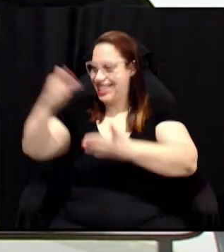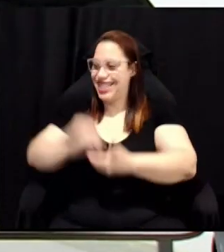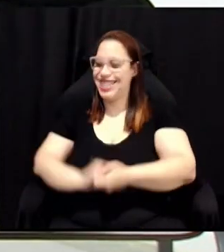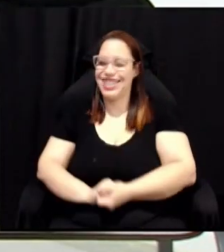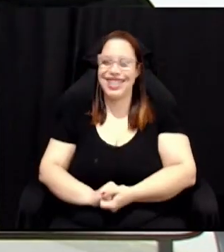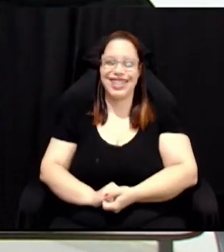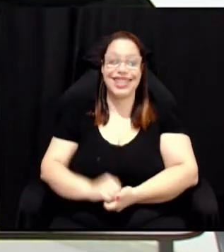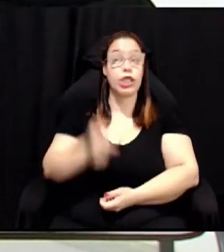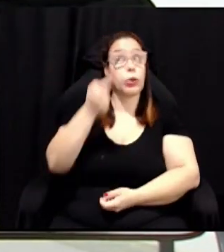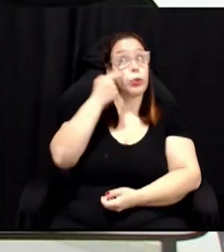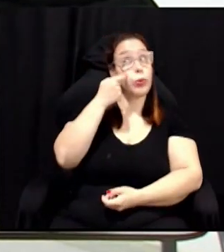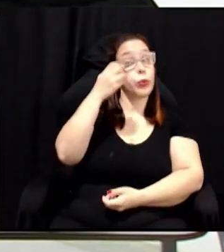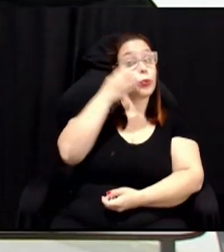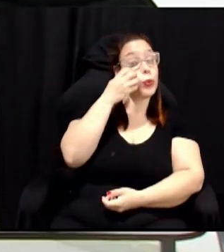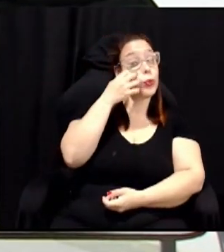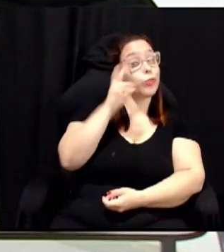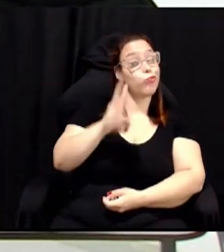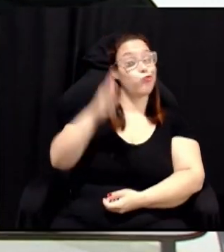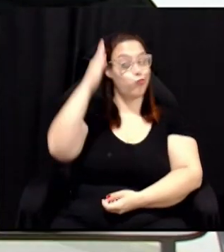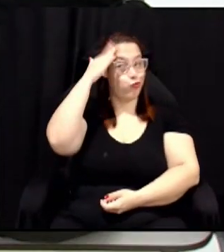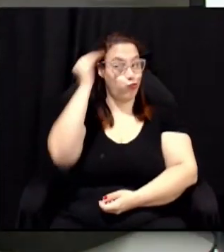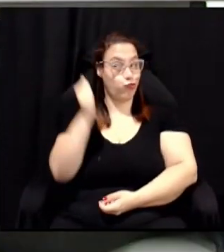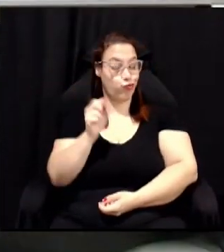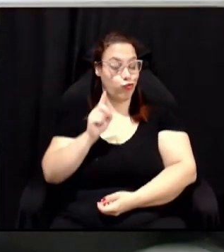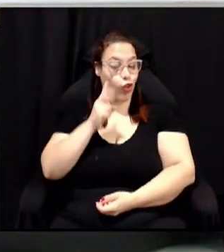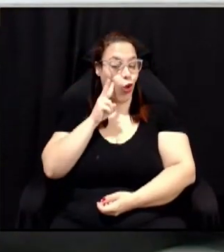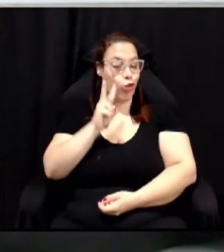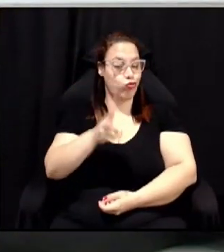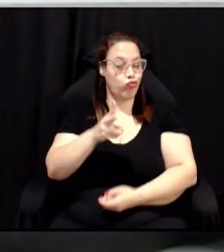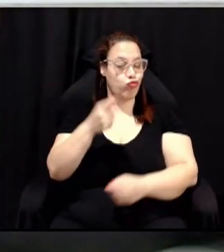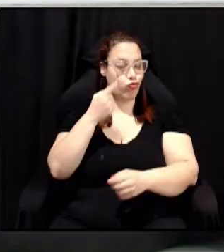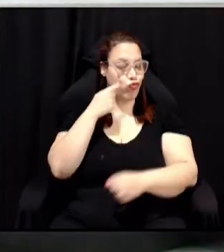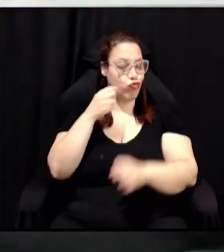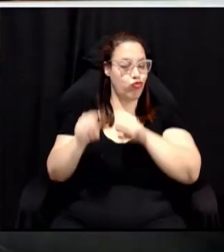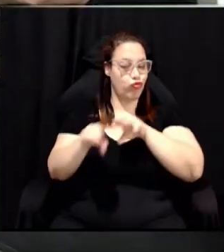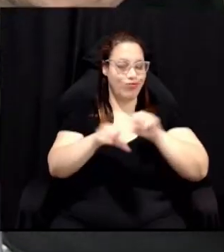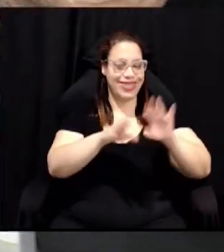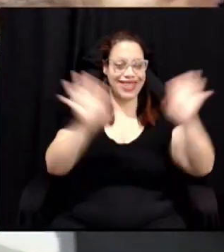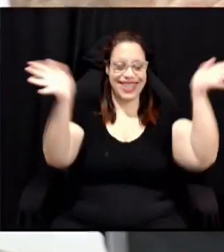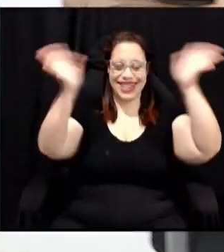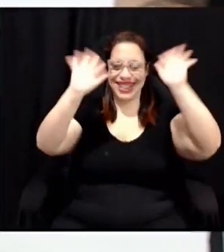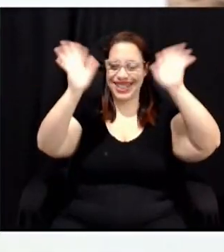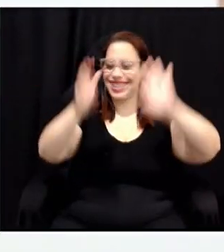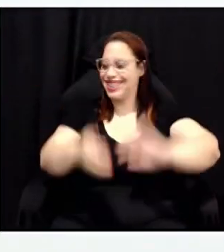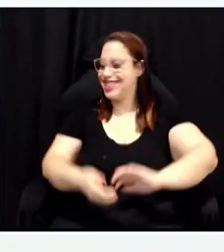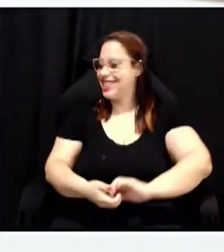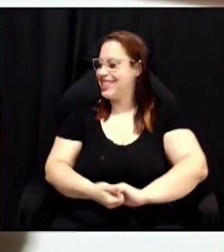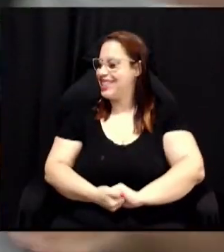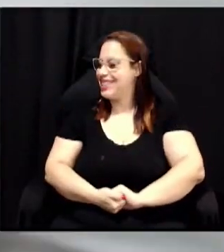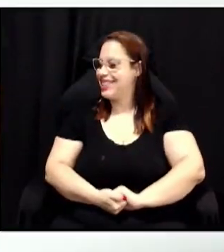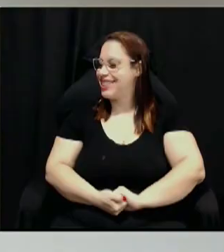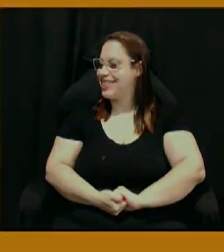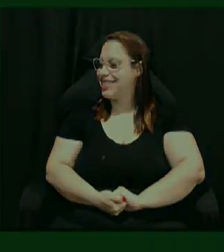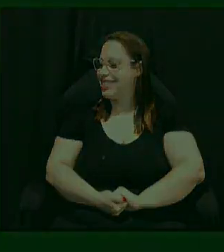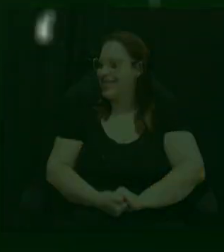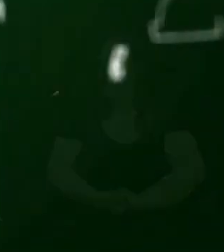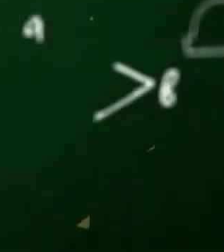eu sou o André Aranha e você já sabe, né? Tô sempre, de olho na educação. Tchau.